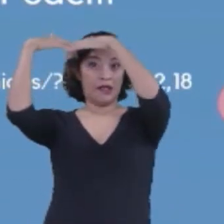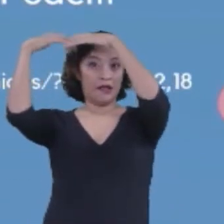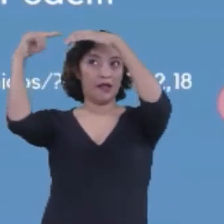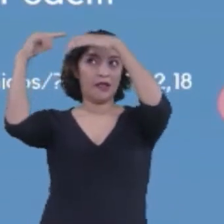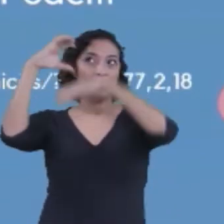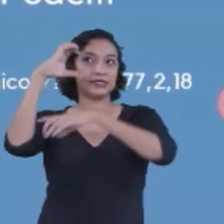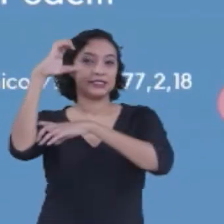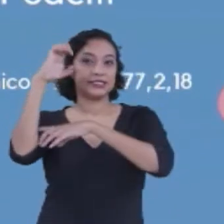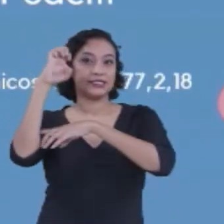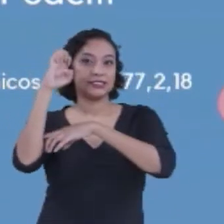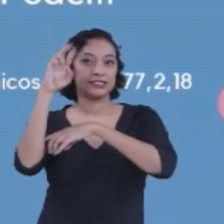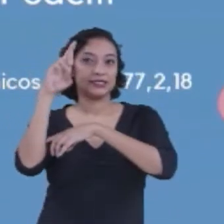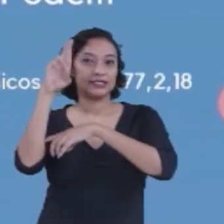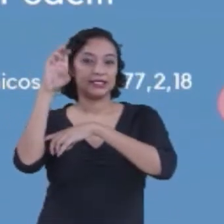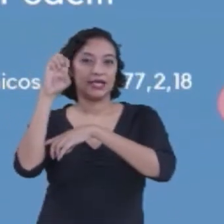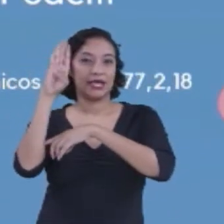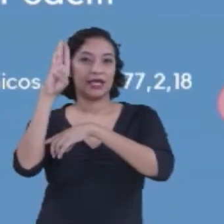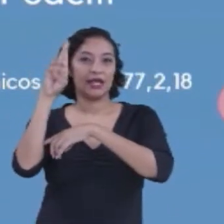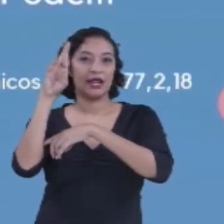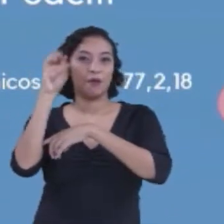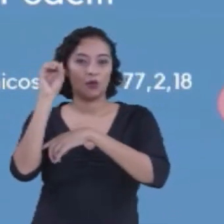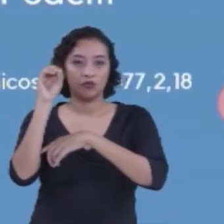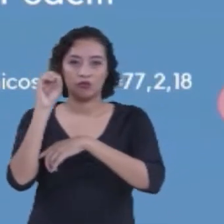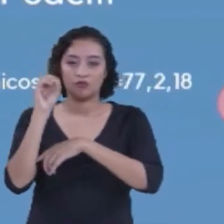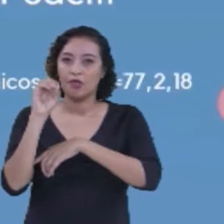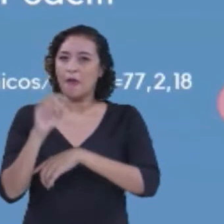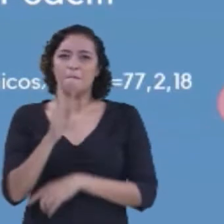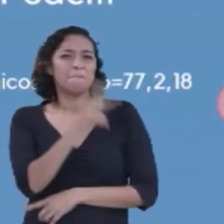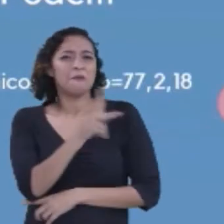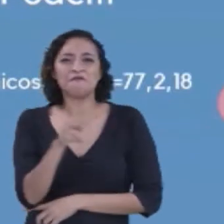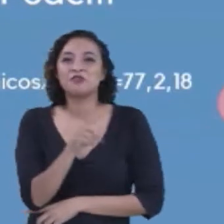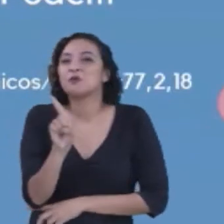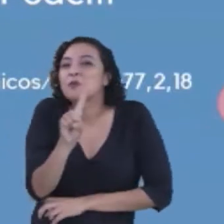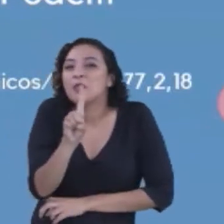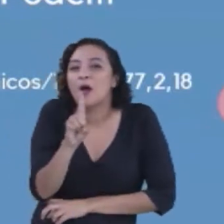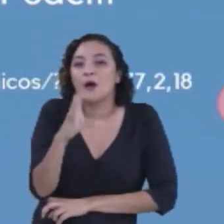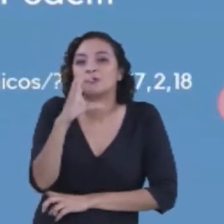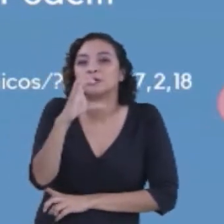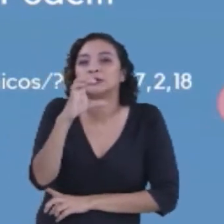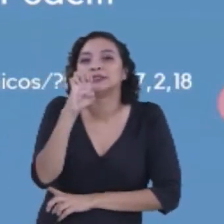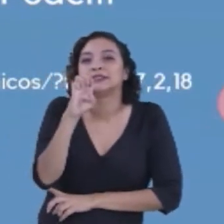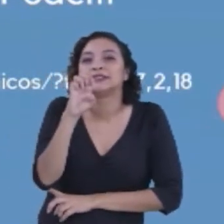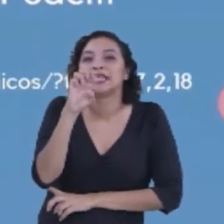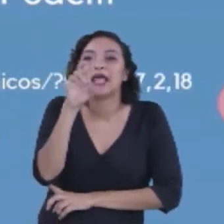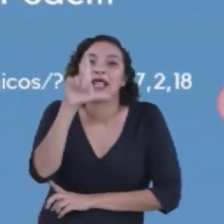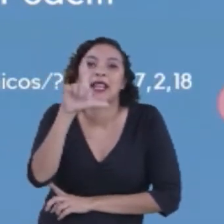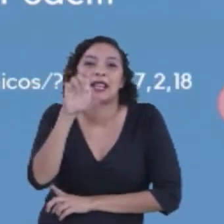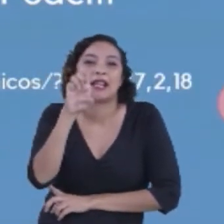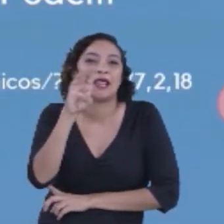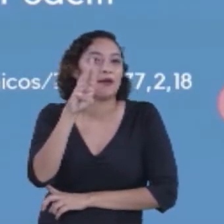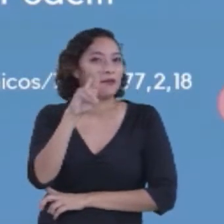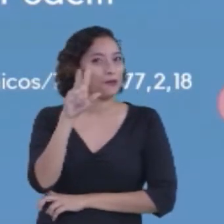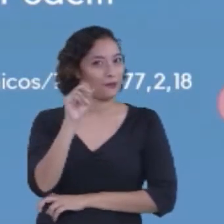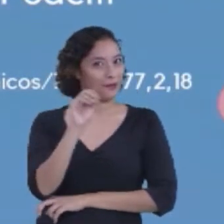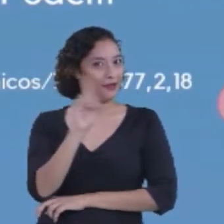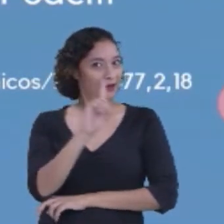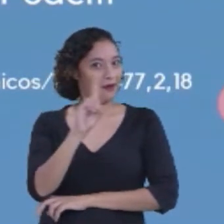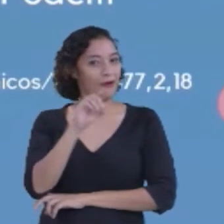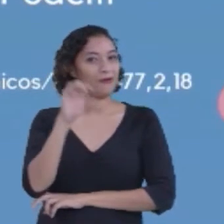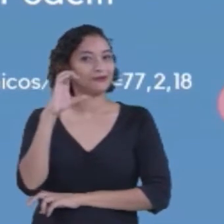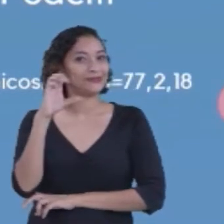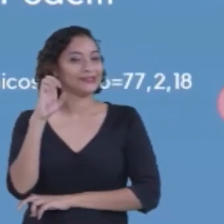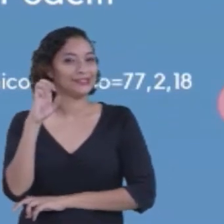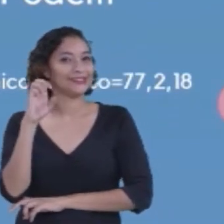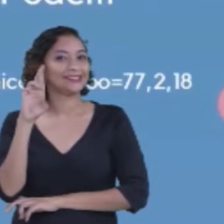professor, não é cérebro, é cérebro, muito bem, então está aqui, ó, cujo cérebro não